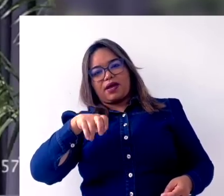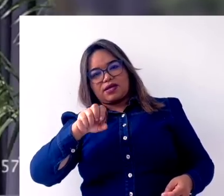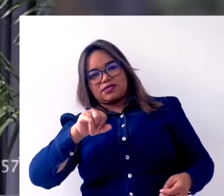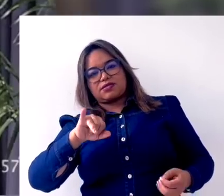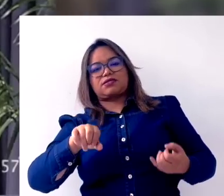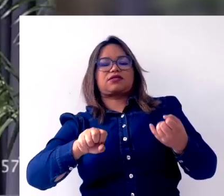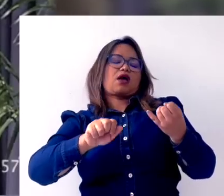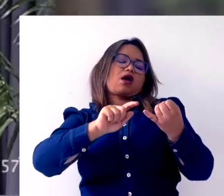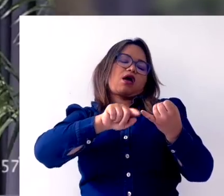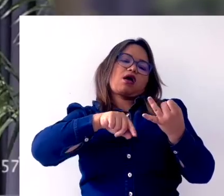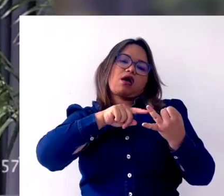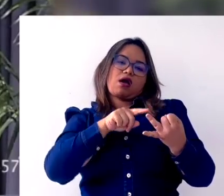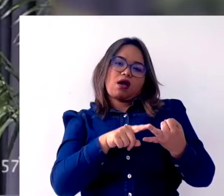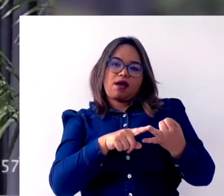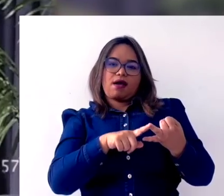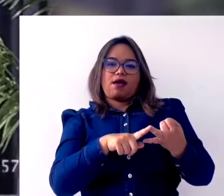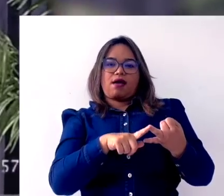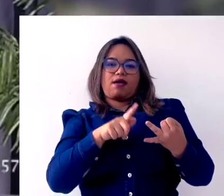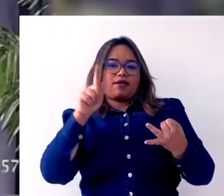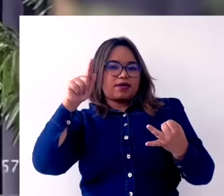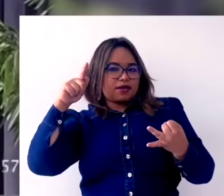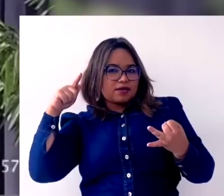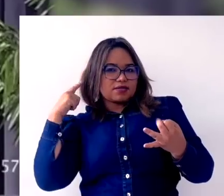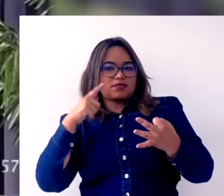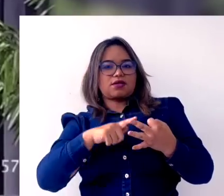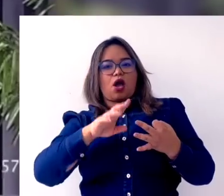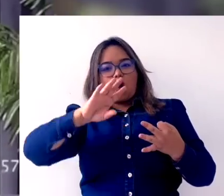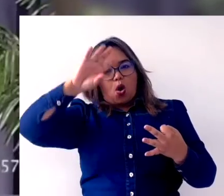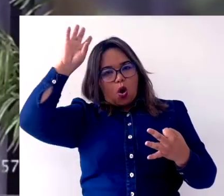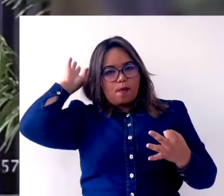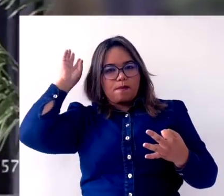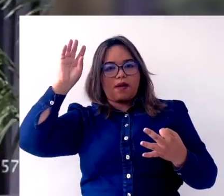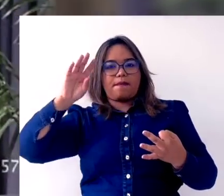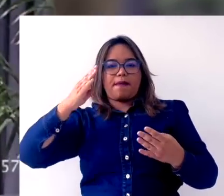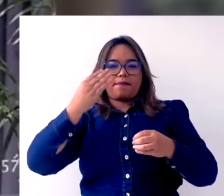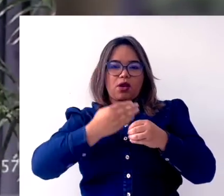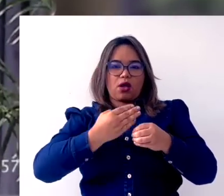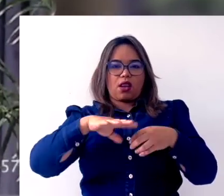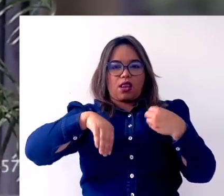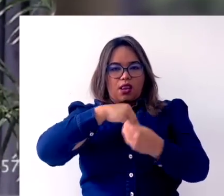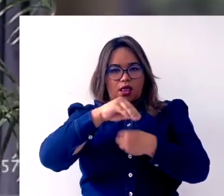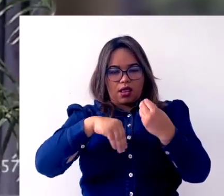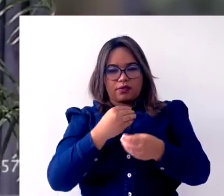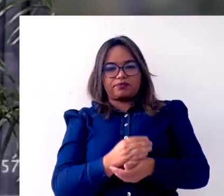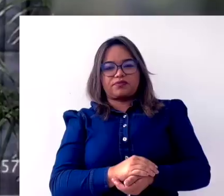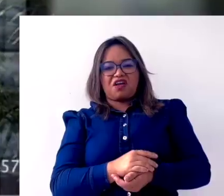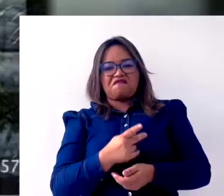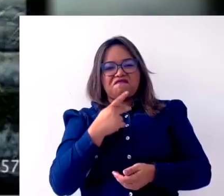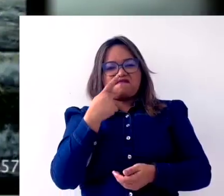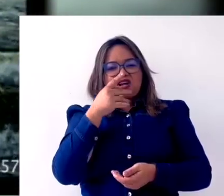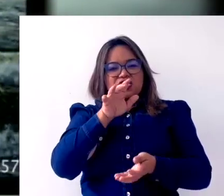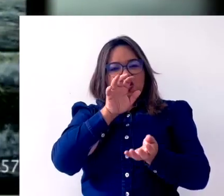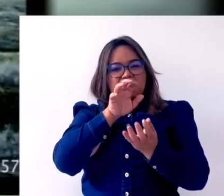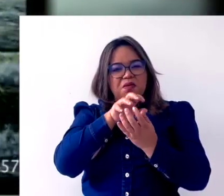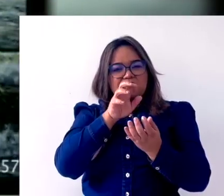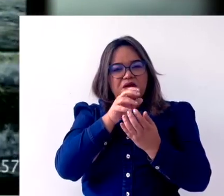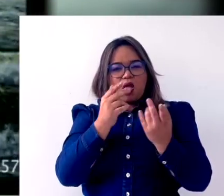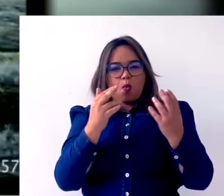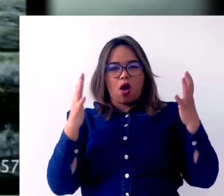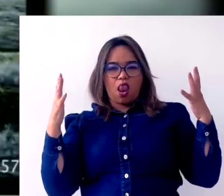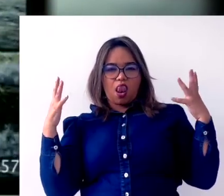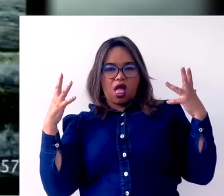Roma e de Babilônia. E ela fala com a boca de um leão. Então ela fala